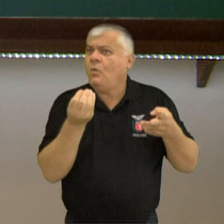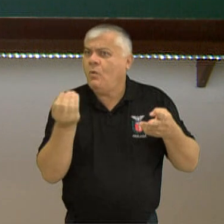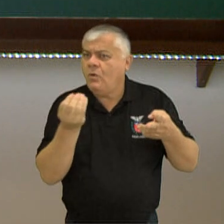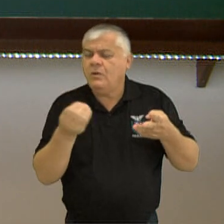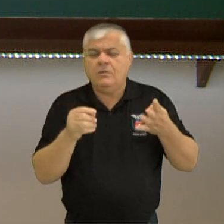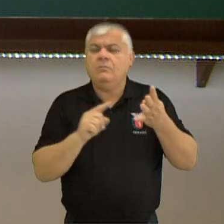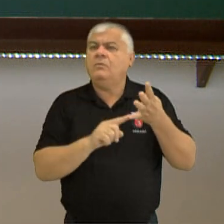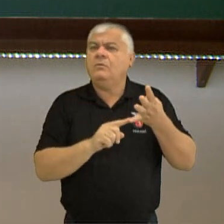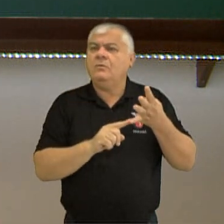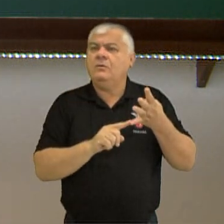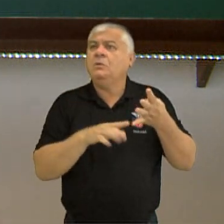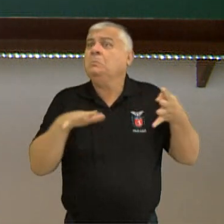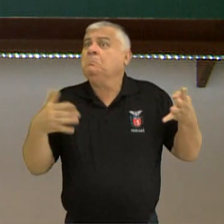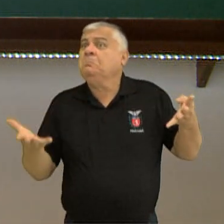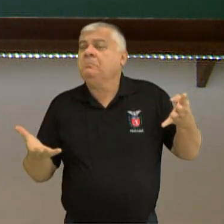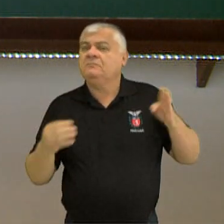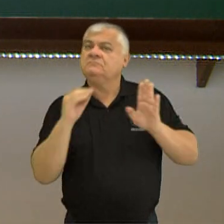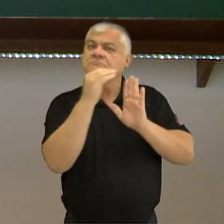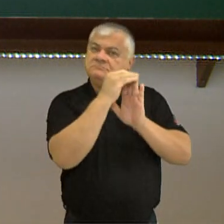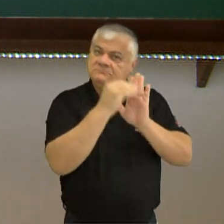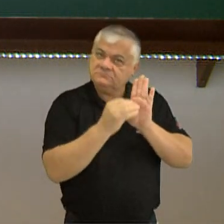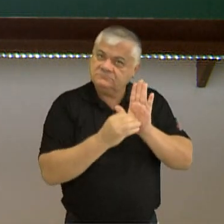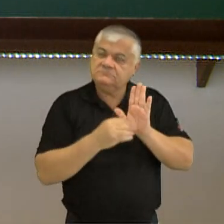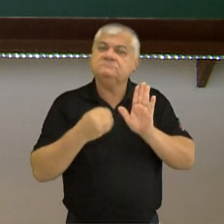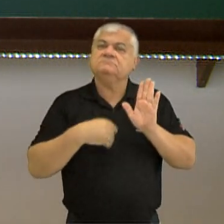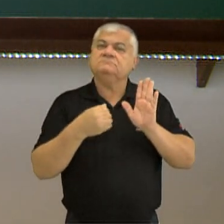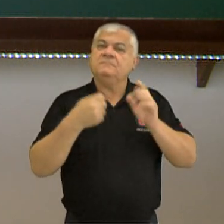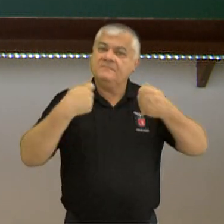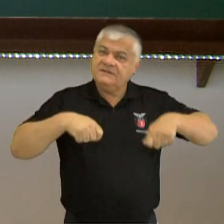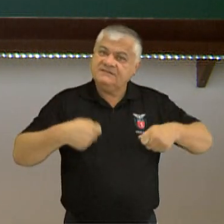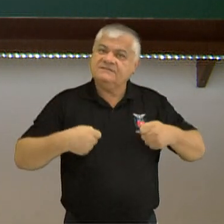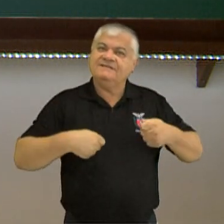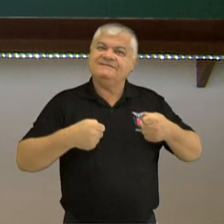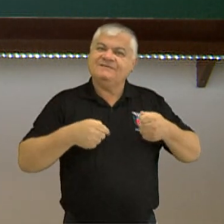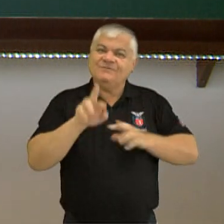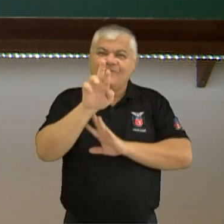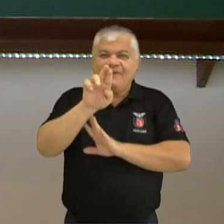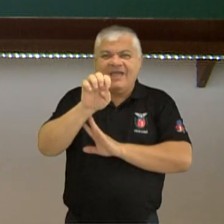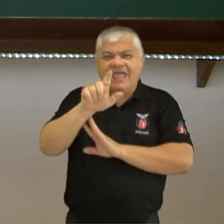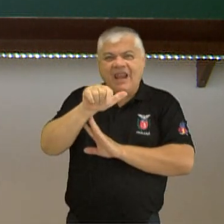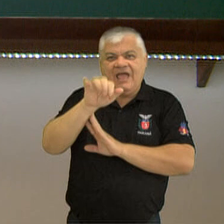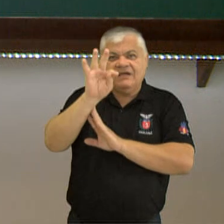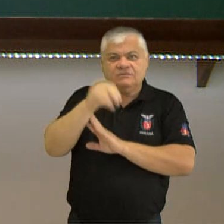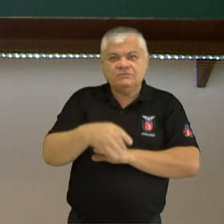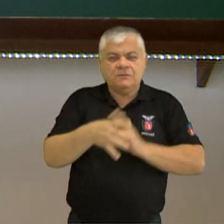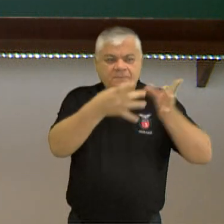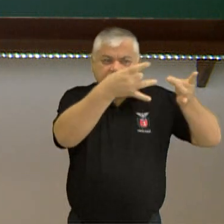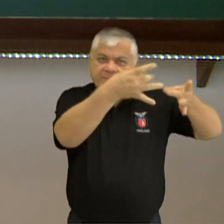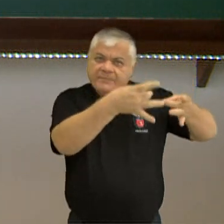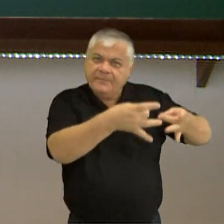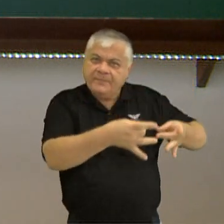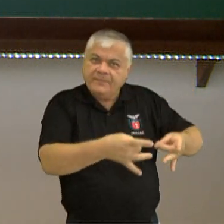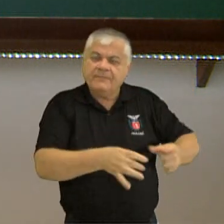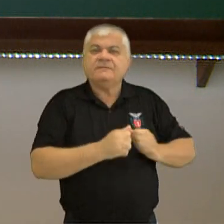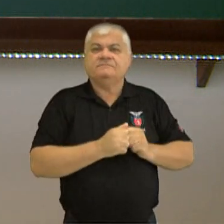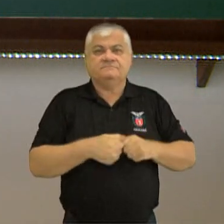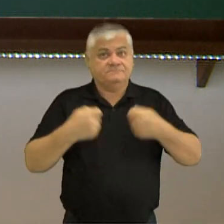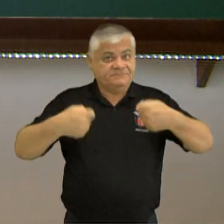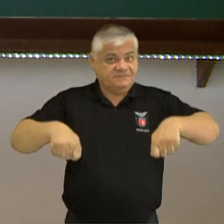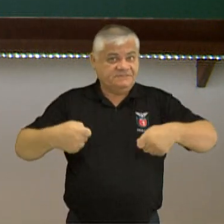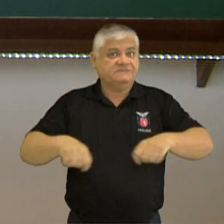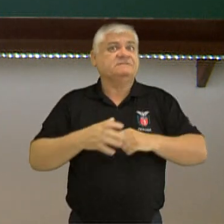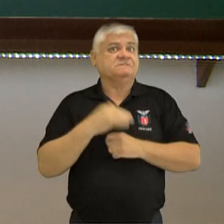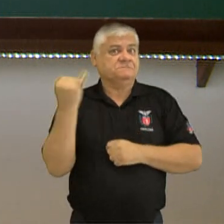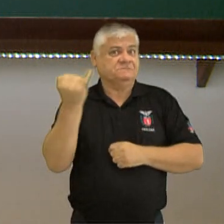conjunções subordinadas que são responsáveis por unir orações. Conjunções subordinadas, você já sabe,